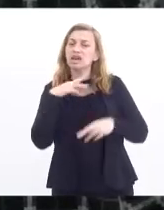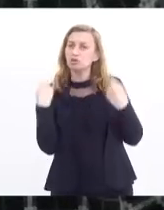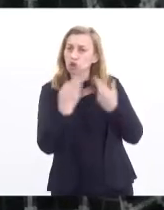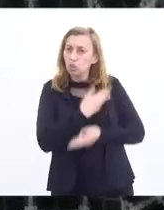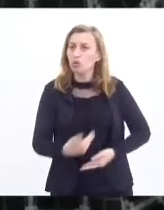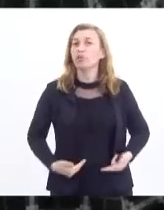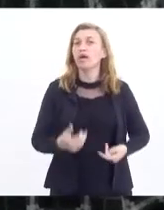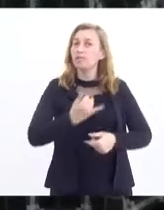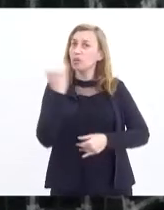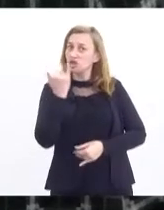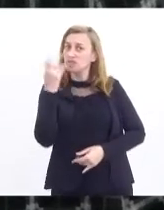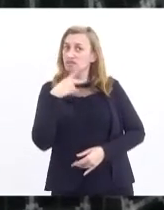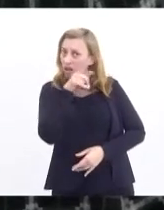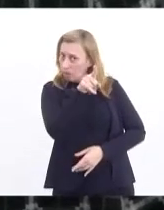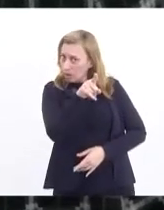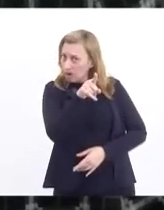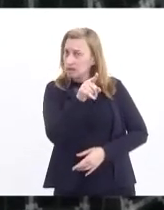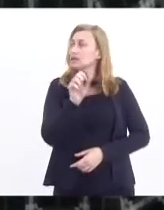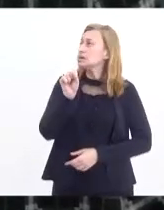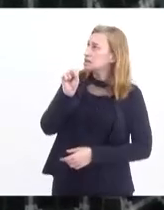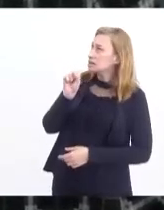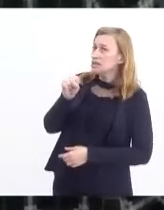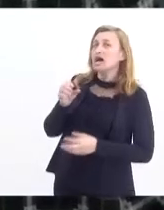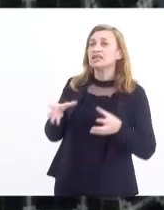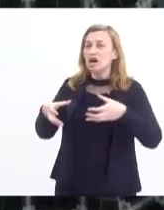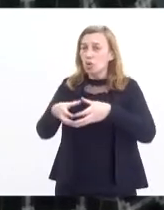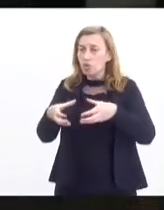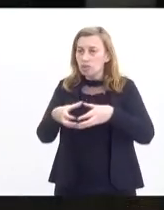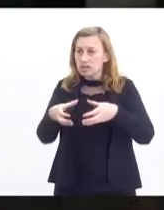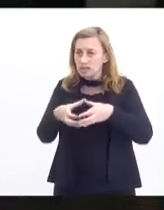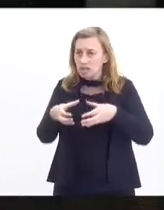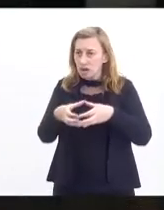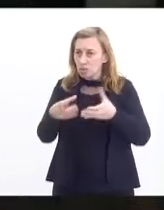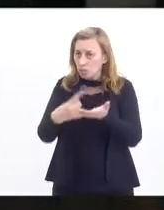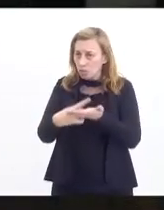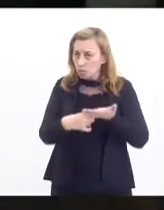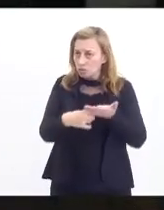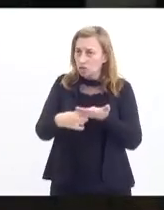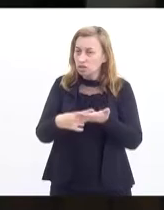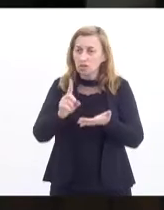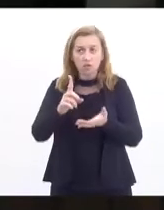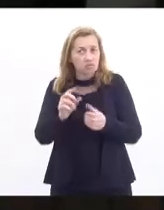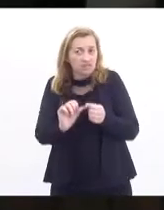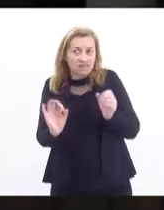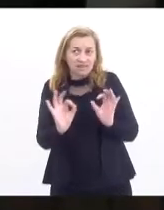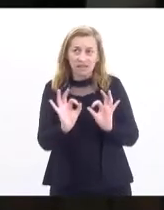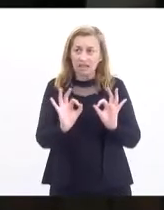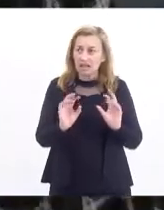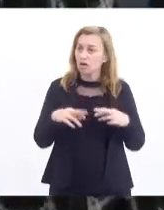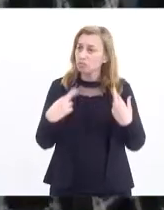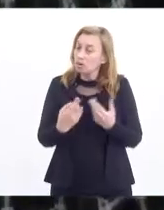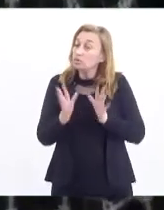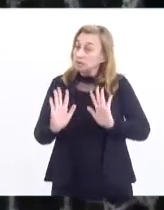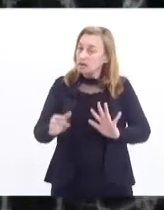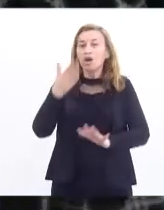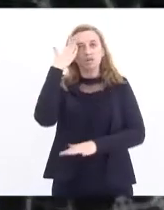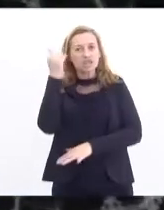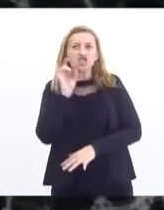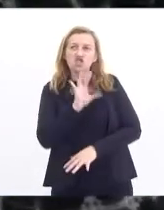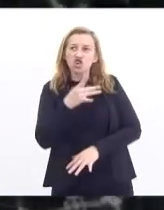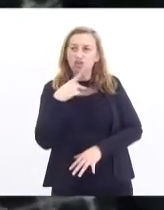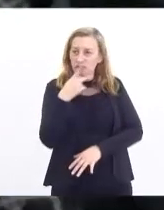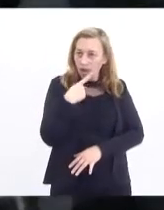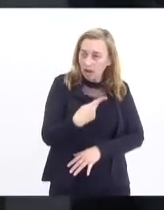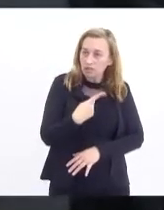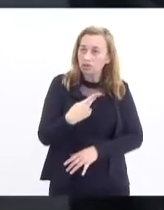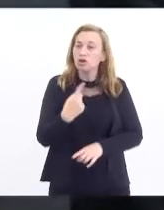importante Vossa Excelência falar com ele, eu claro. Sei, mas claro. Se a comissão, antes dá o prazo, a comissão não realizar a audiência. Não, eu sei. Só estou dando esse depoimento, que eu